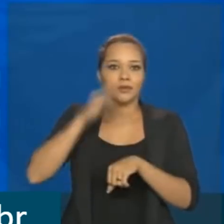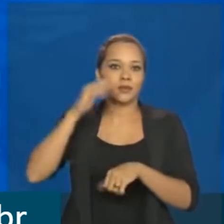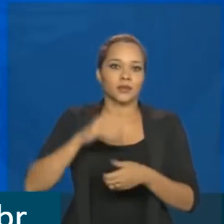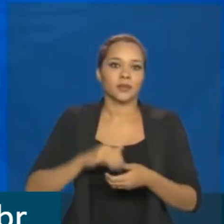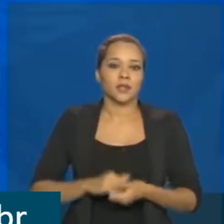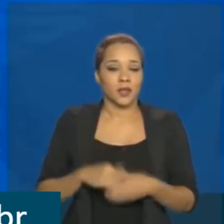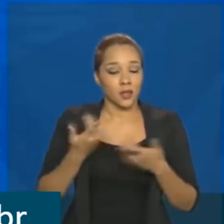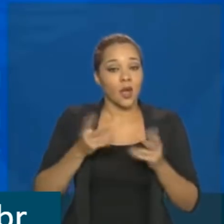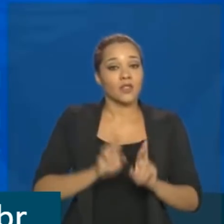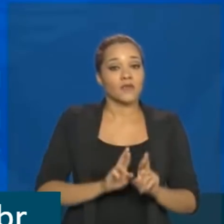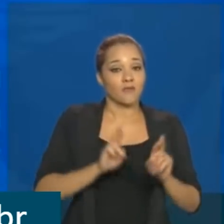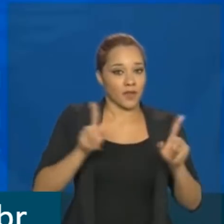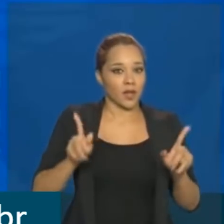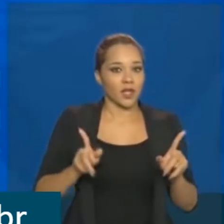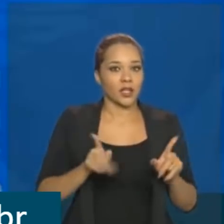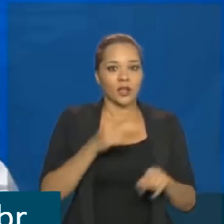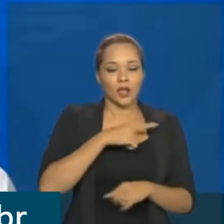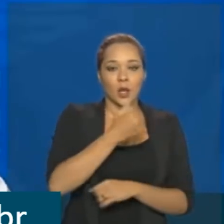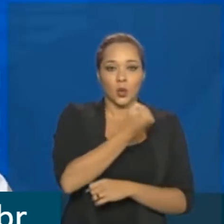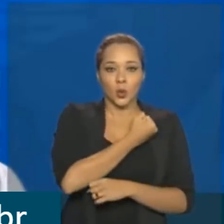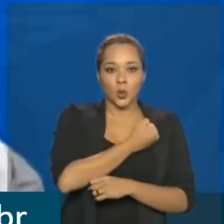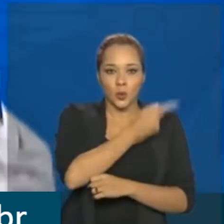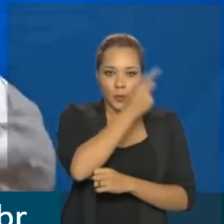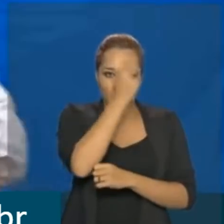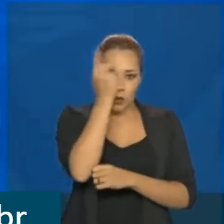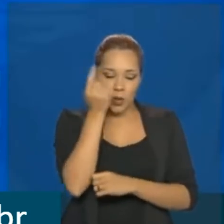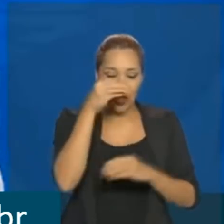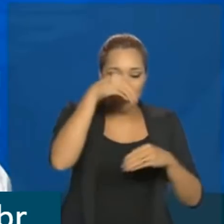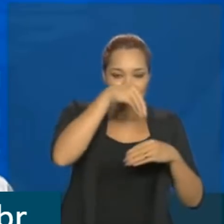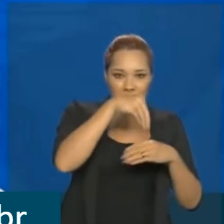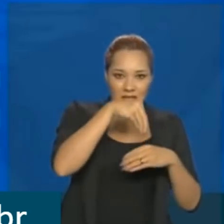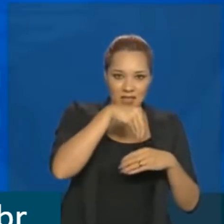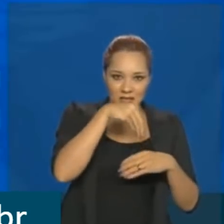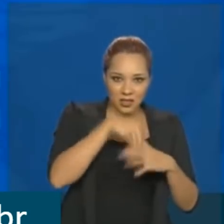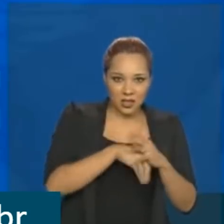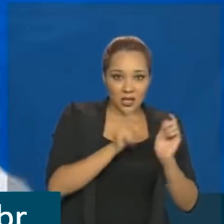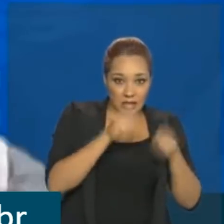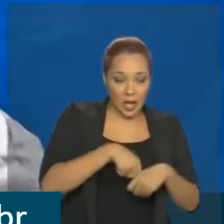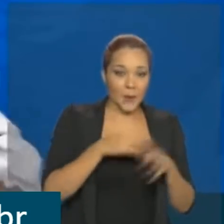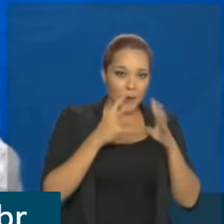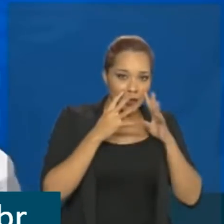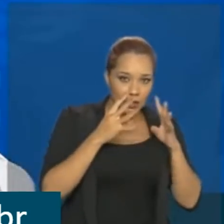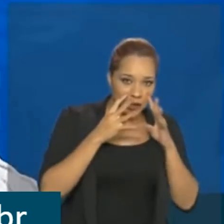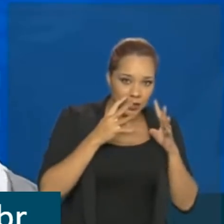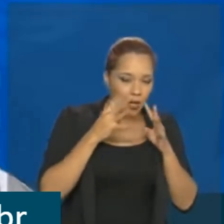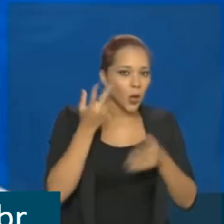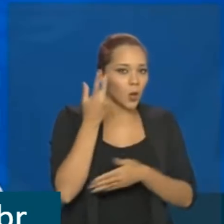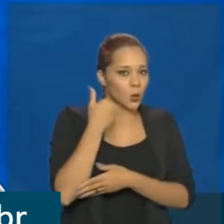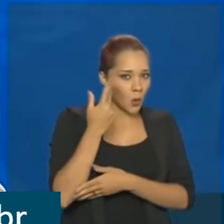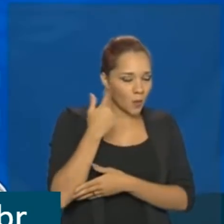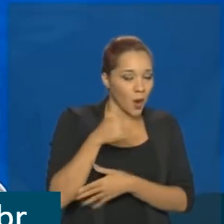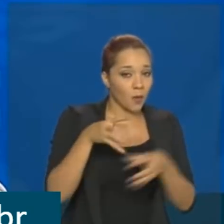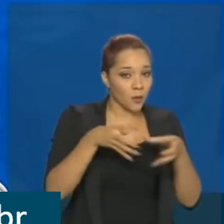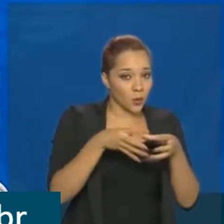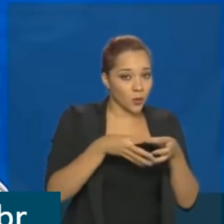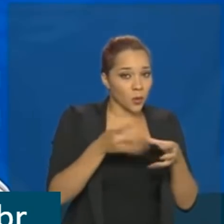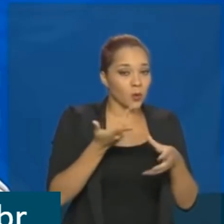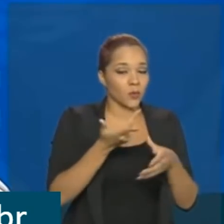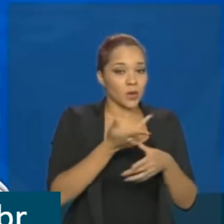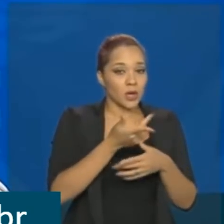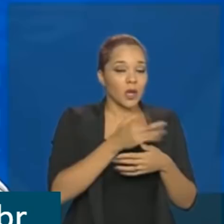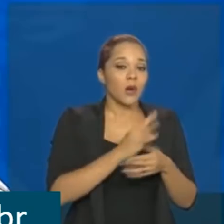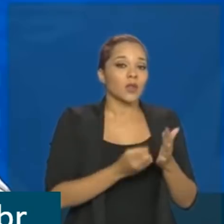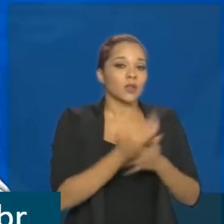É muito diferente de ter um número de pessoas dentro da capacidade de atendimento, sendo atendido com normalidade pela equipe, a